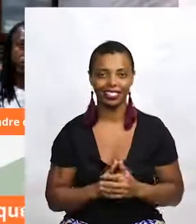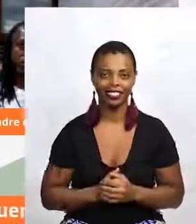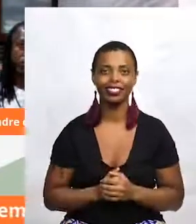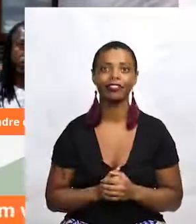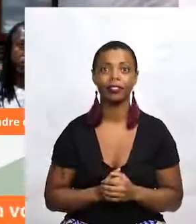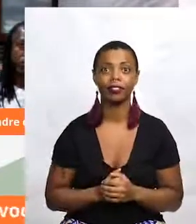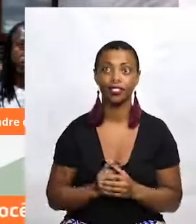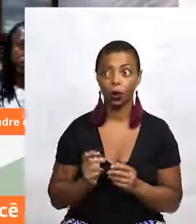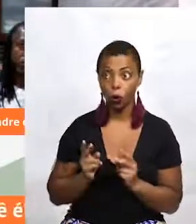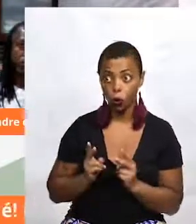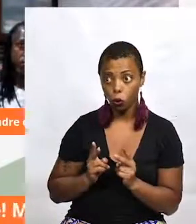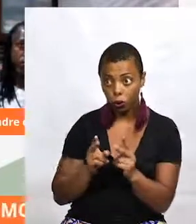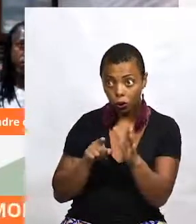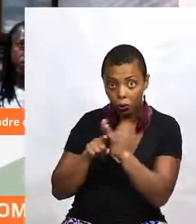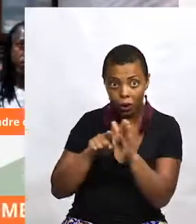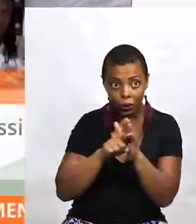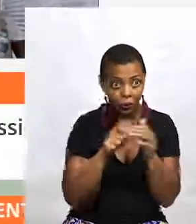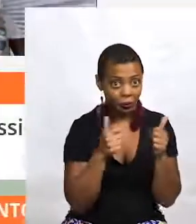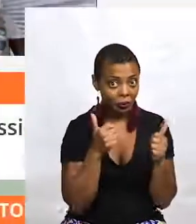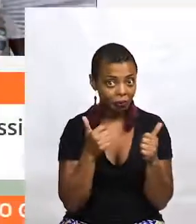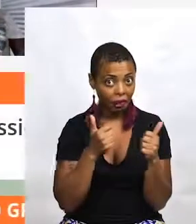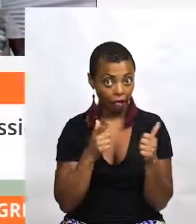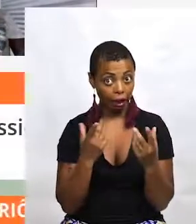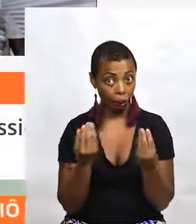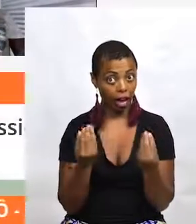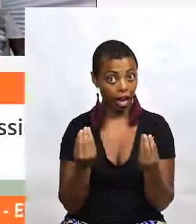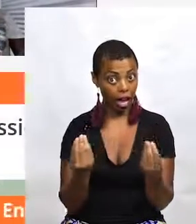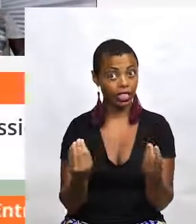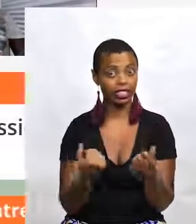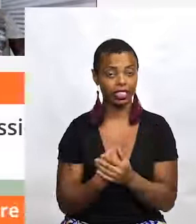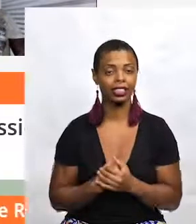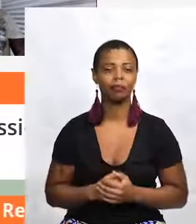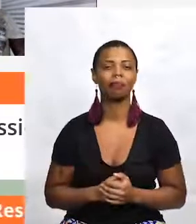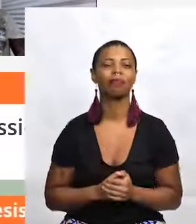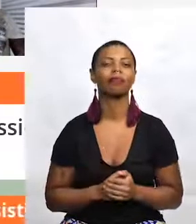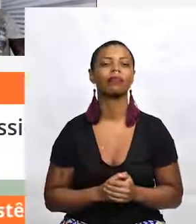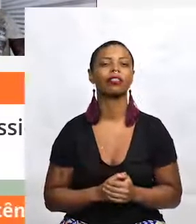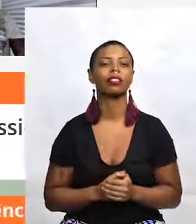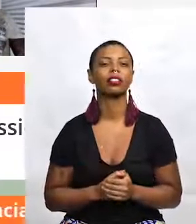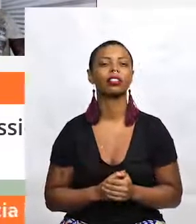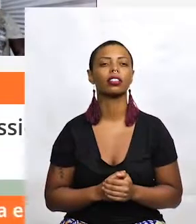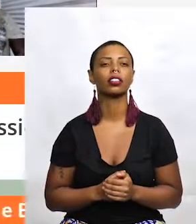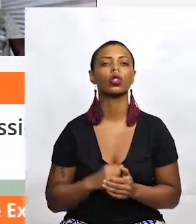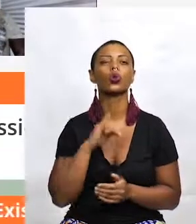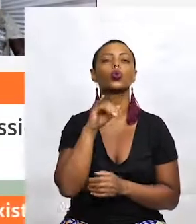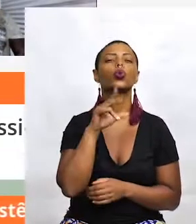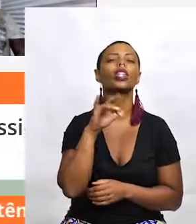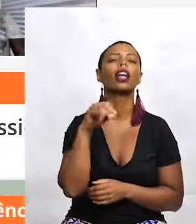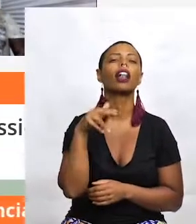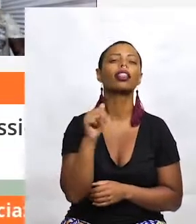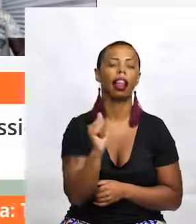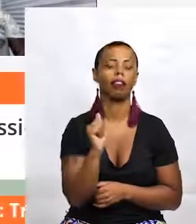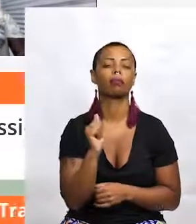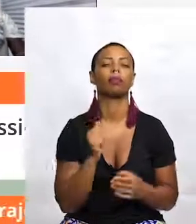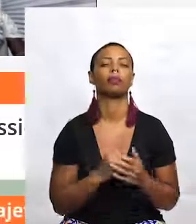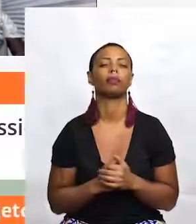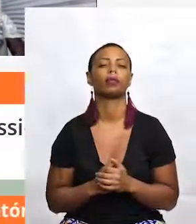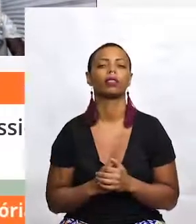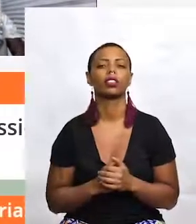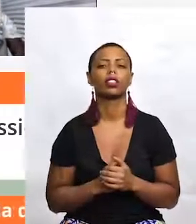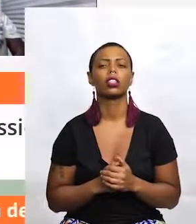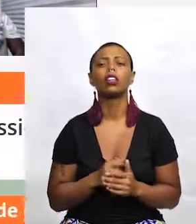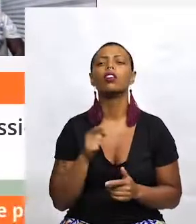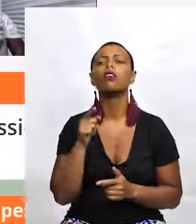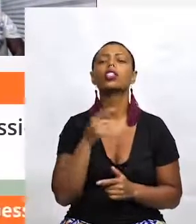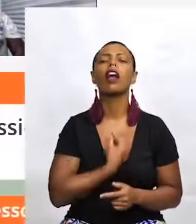Vamos continuar com as perguntas? Tem bastante pergunta ainda. Aqui, da Juliana Francini. Quais dificuldades